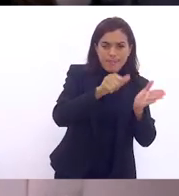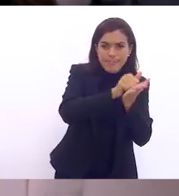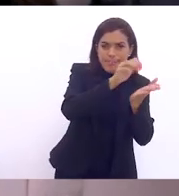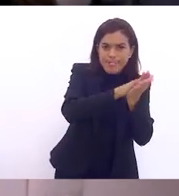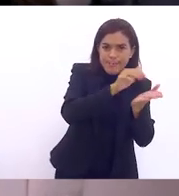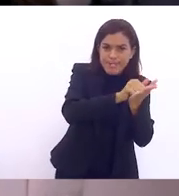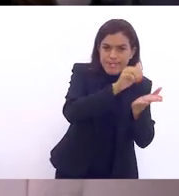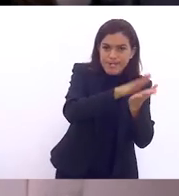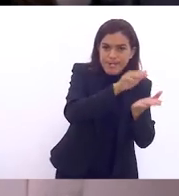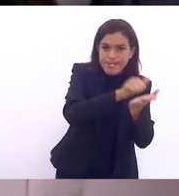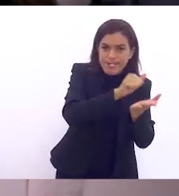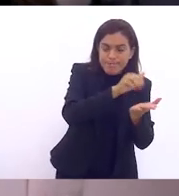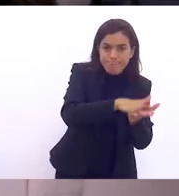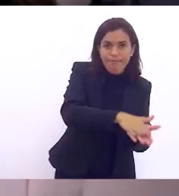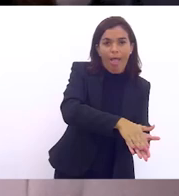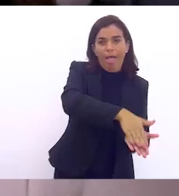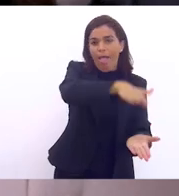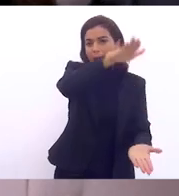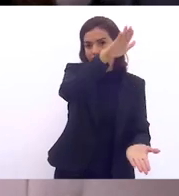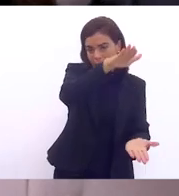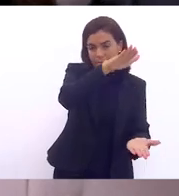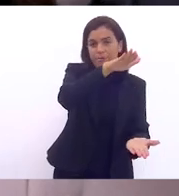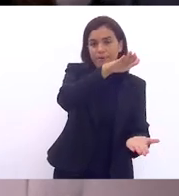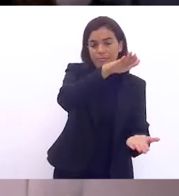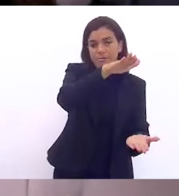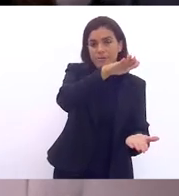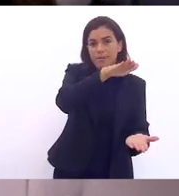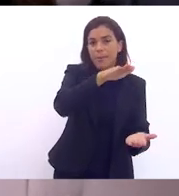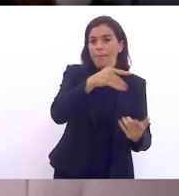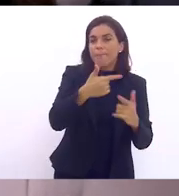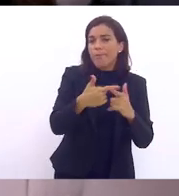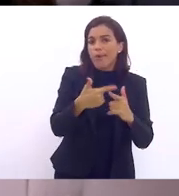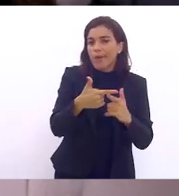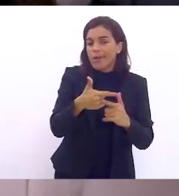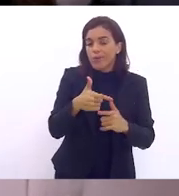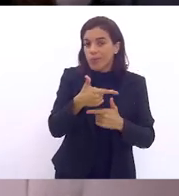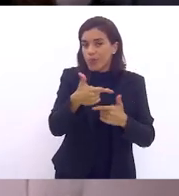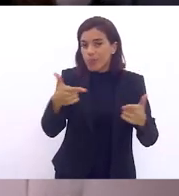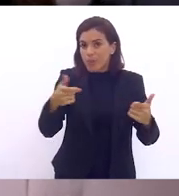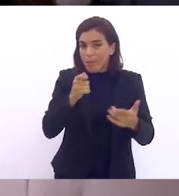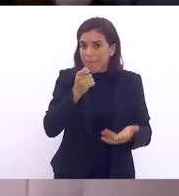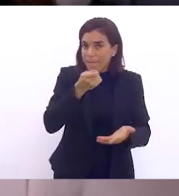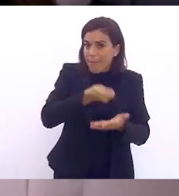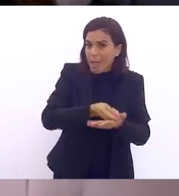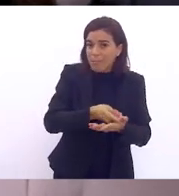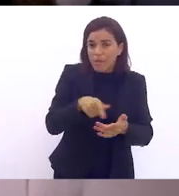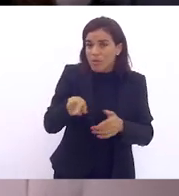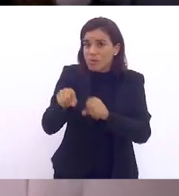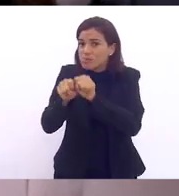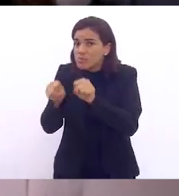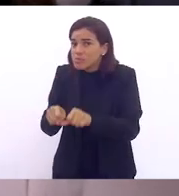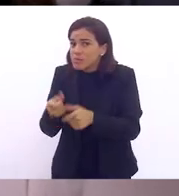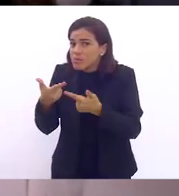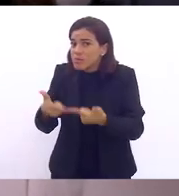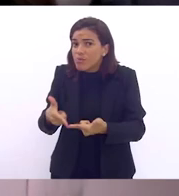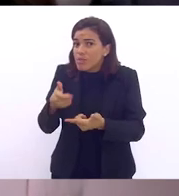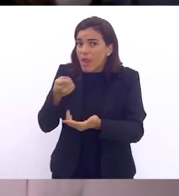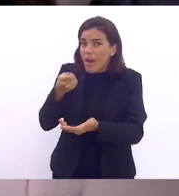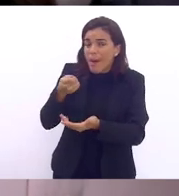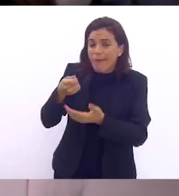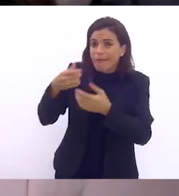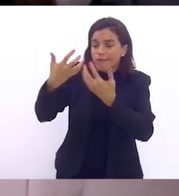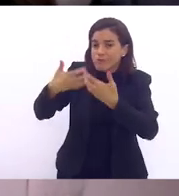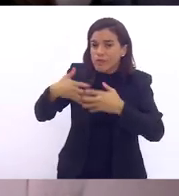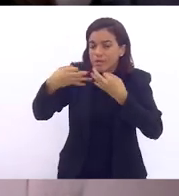eh num pela pelo não adimplemento de um sistema que não está funcionando eficientemente num